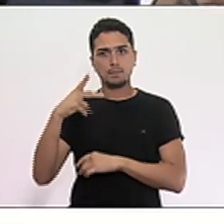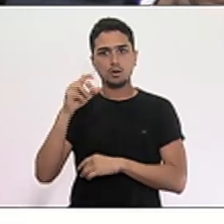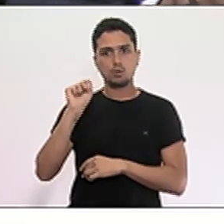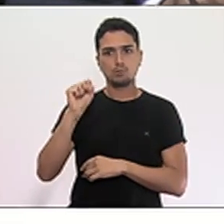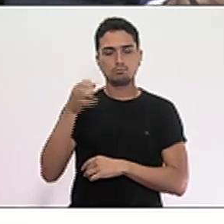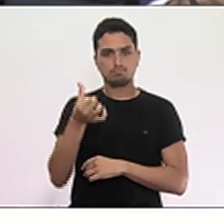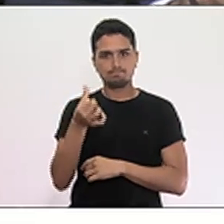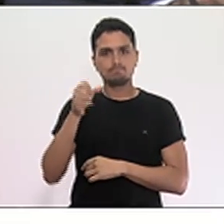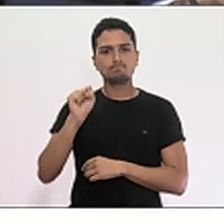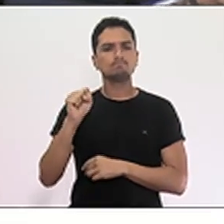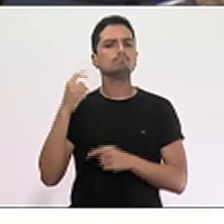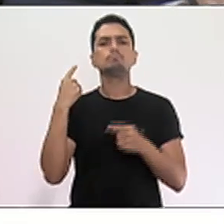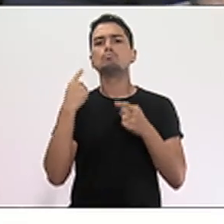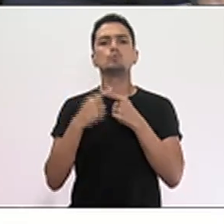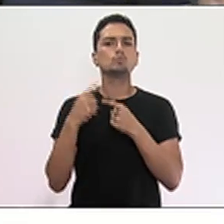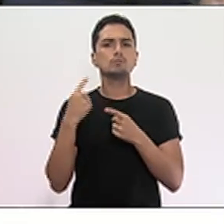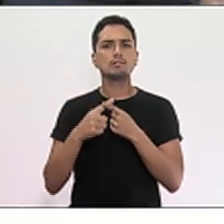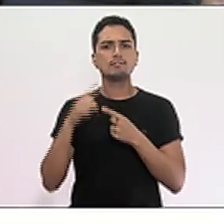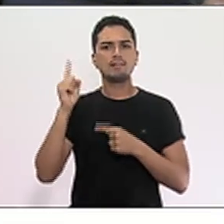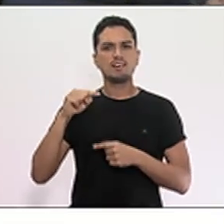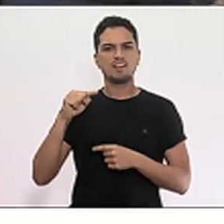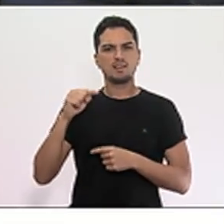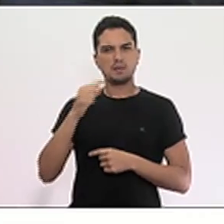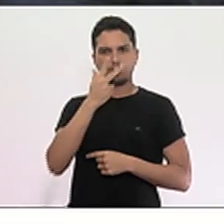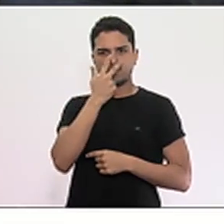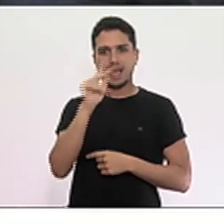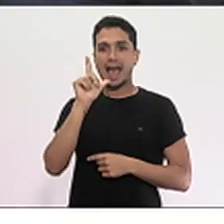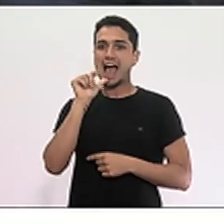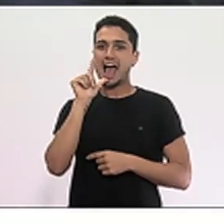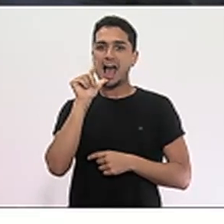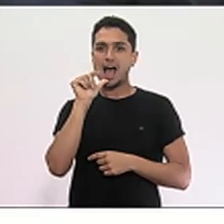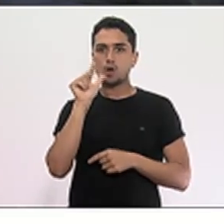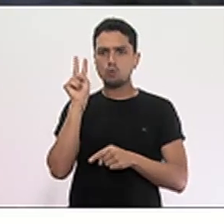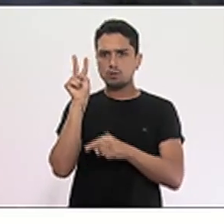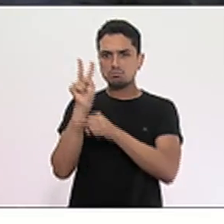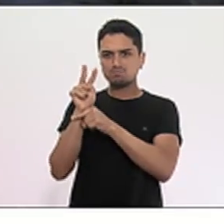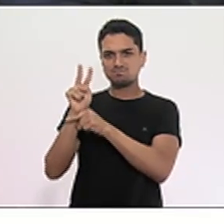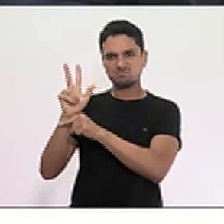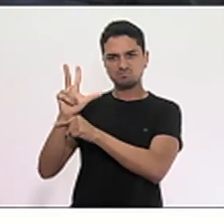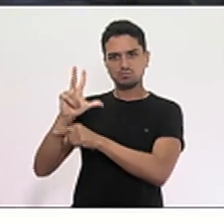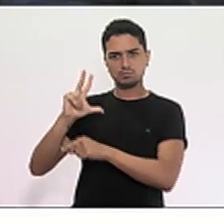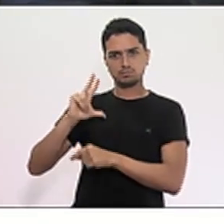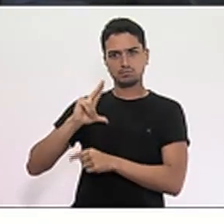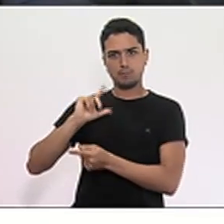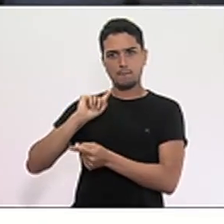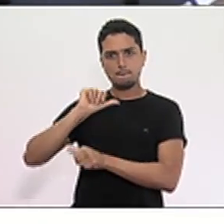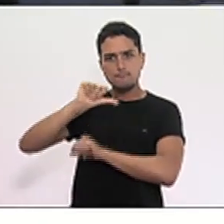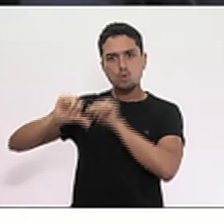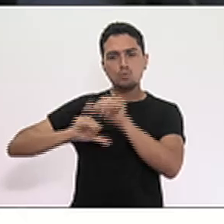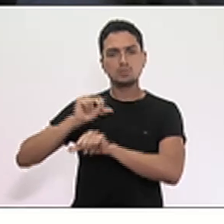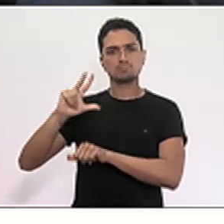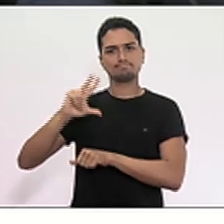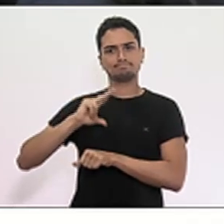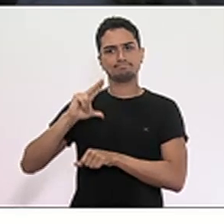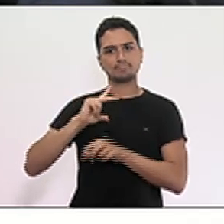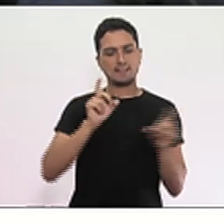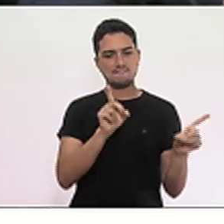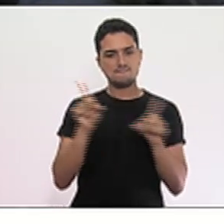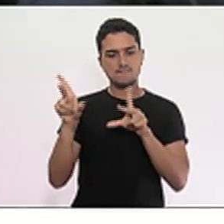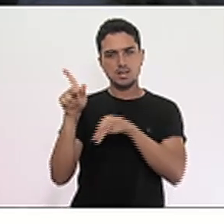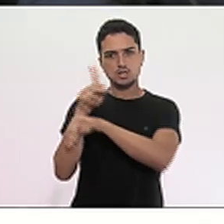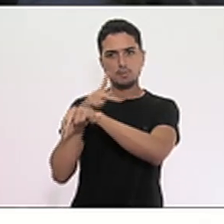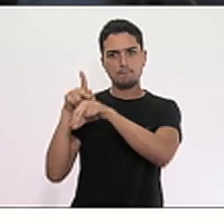porque privatizava o saneamento a nível nacional, entregando a nossa água para as multinacionais,